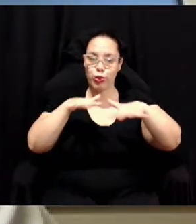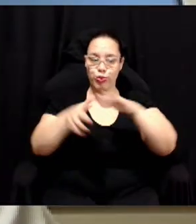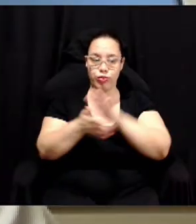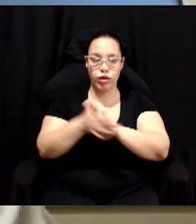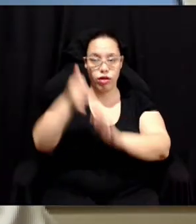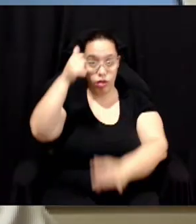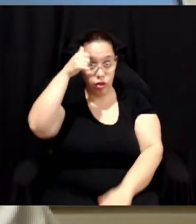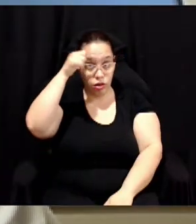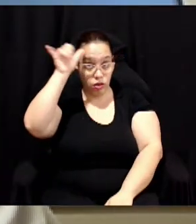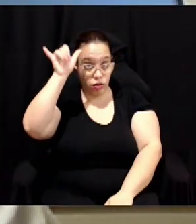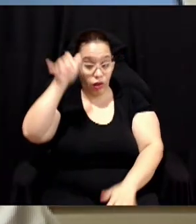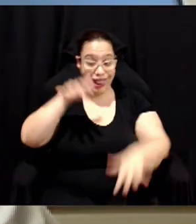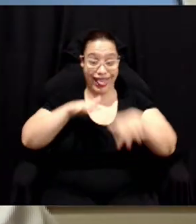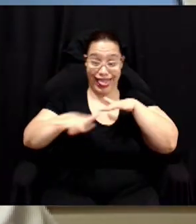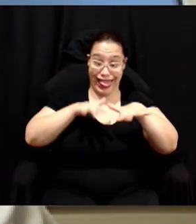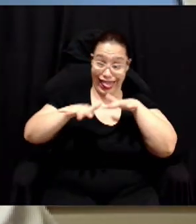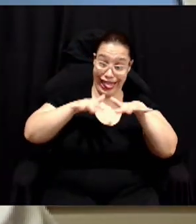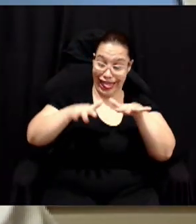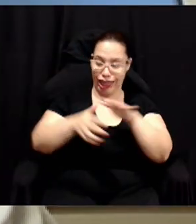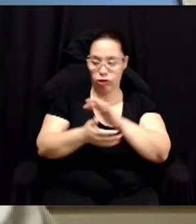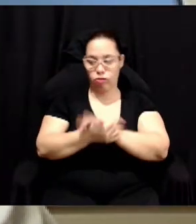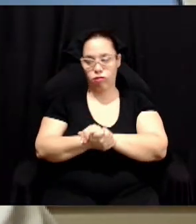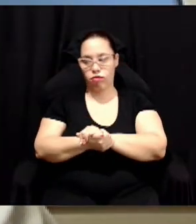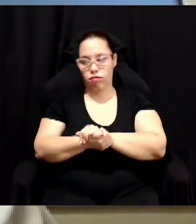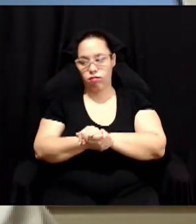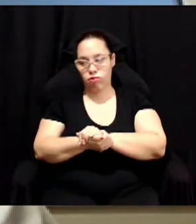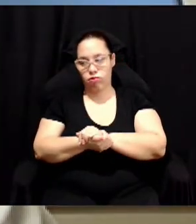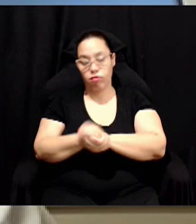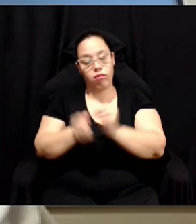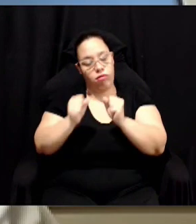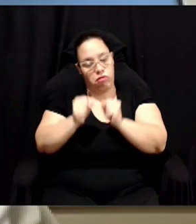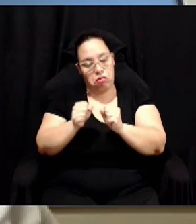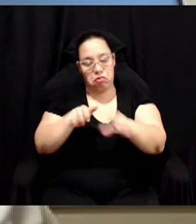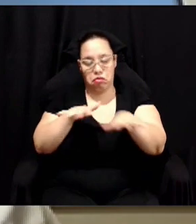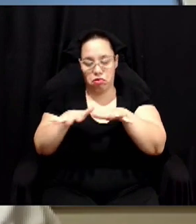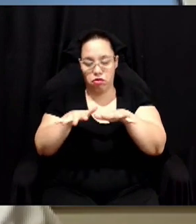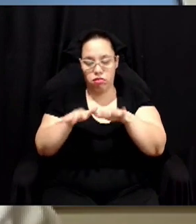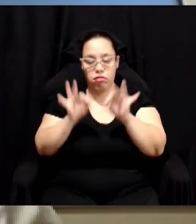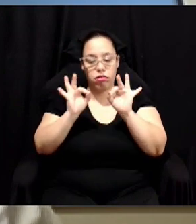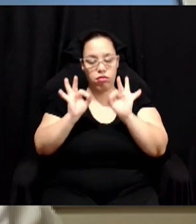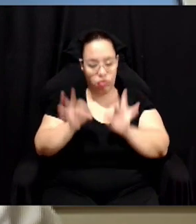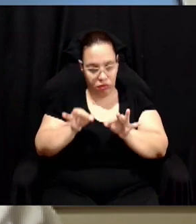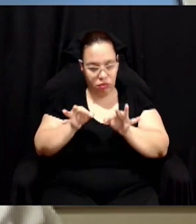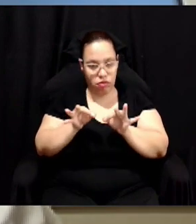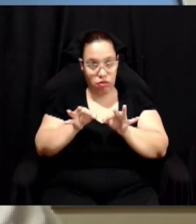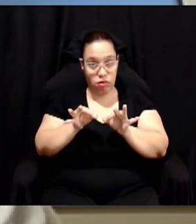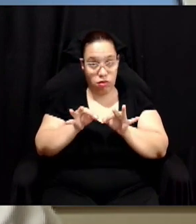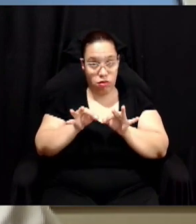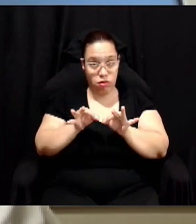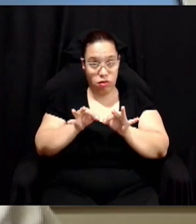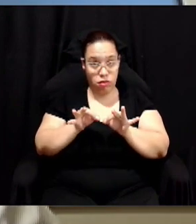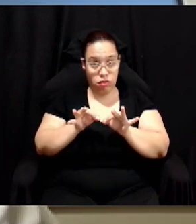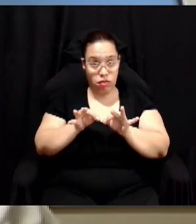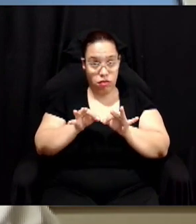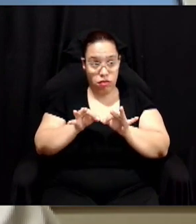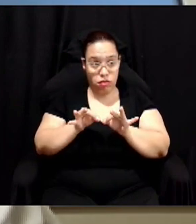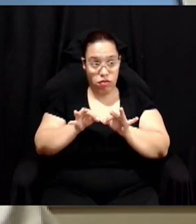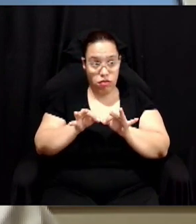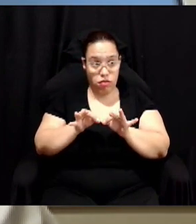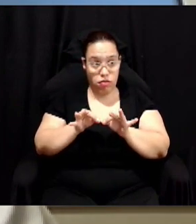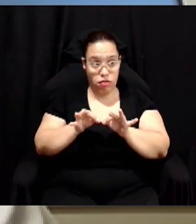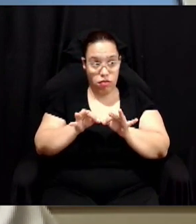do movimento e permite que o movimento seja feito de maneira com intensidade, com